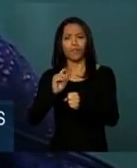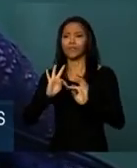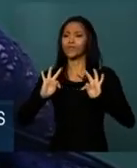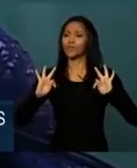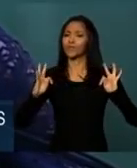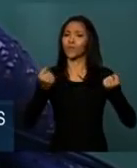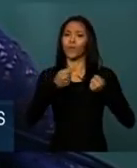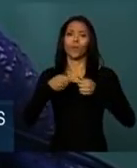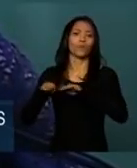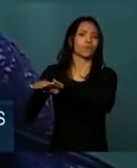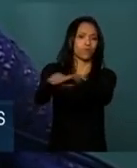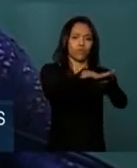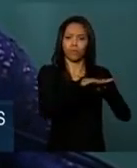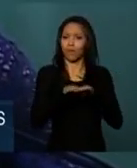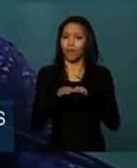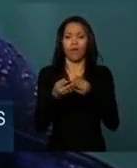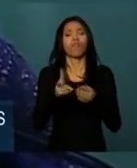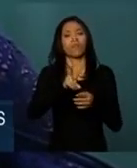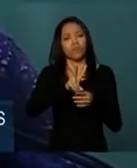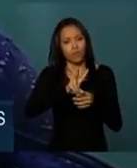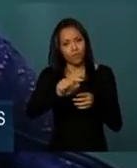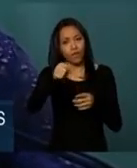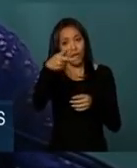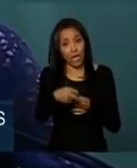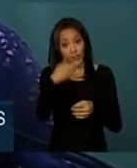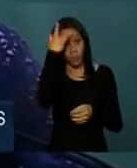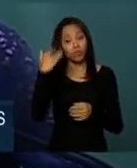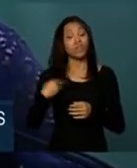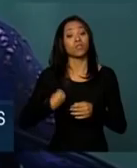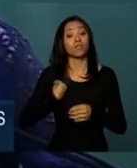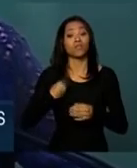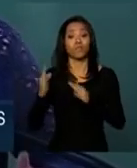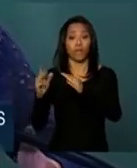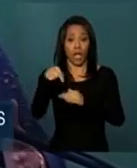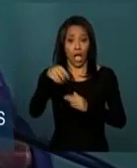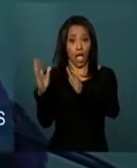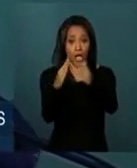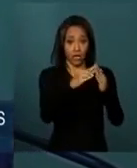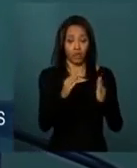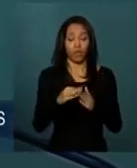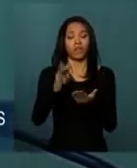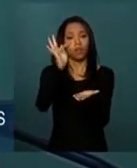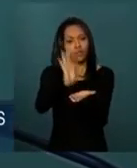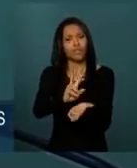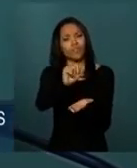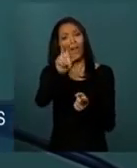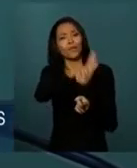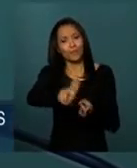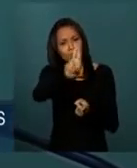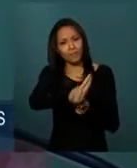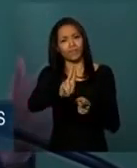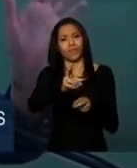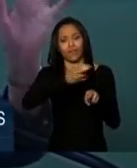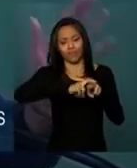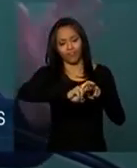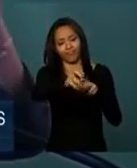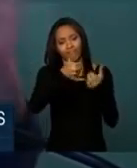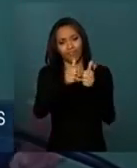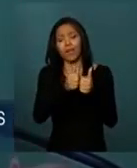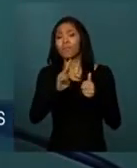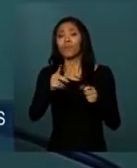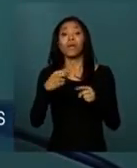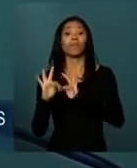todos os moradores de Teresina sejam contemplados. É aquela obra que enche a gente de alegria, porque vale